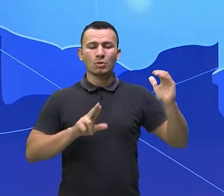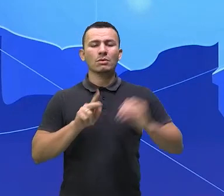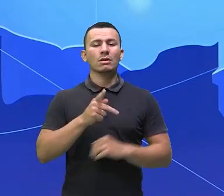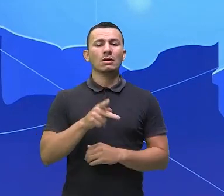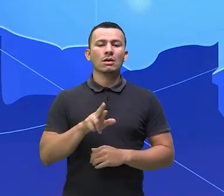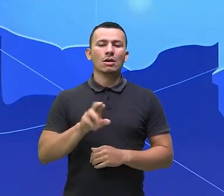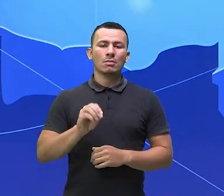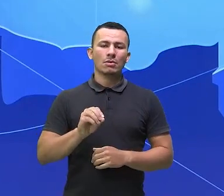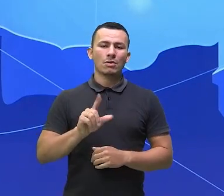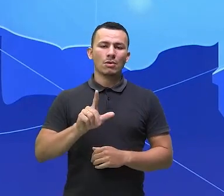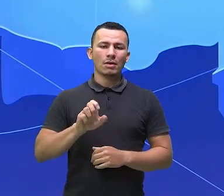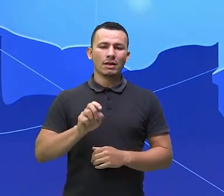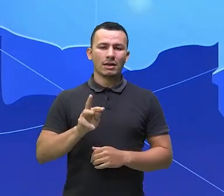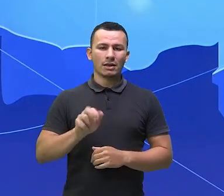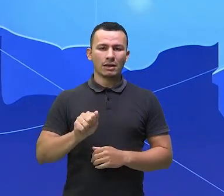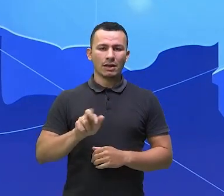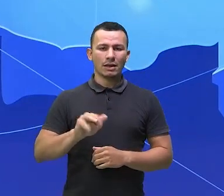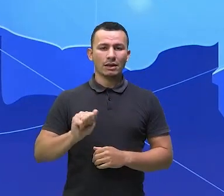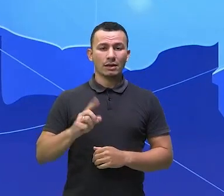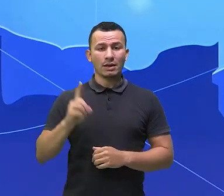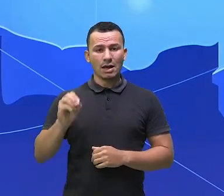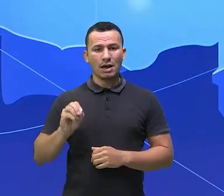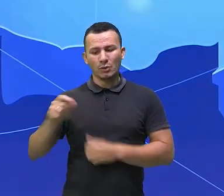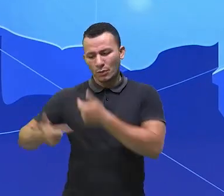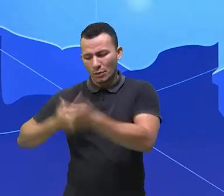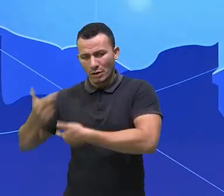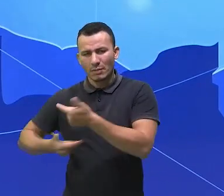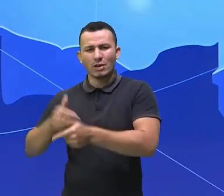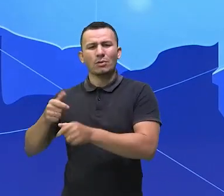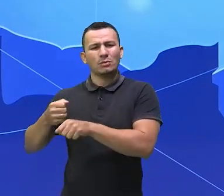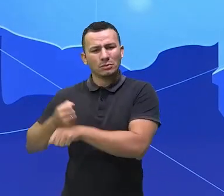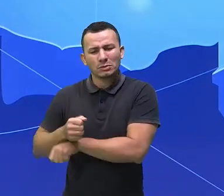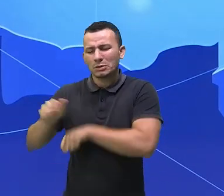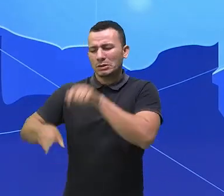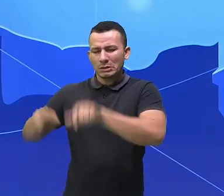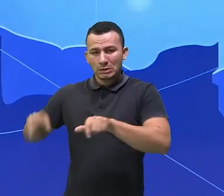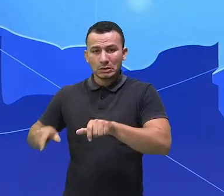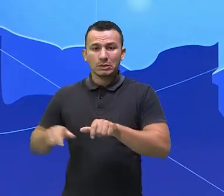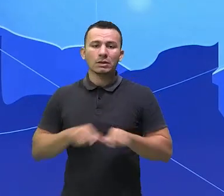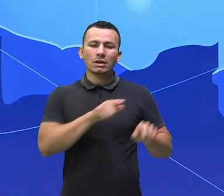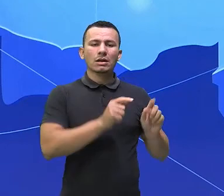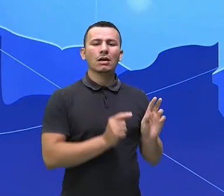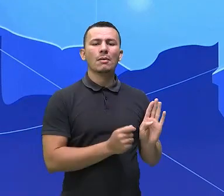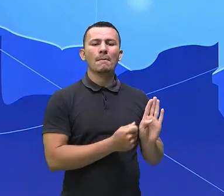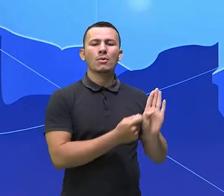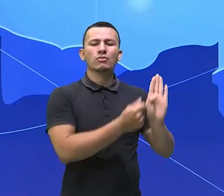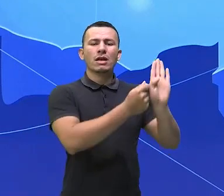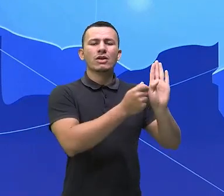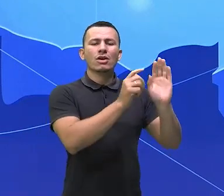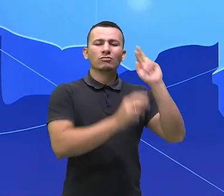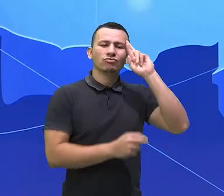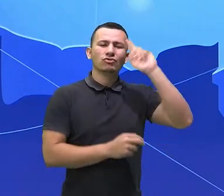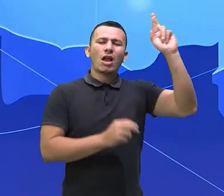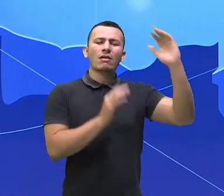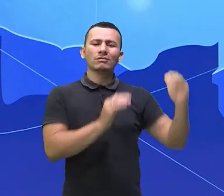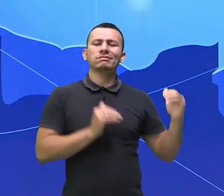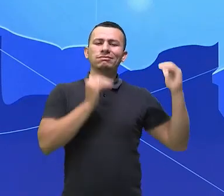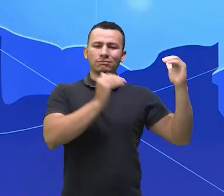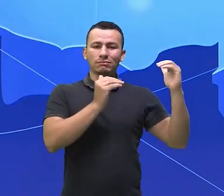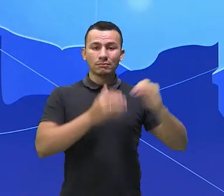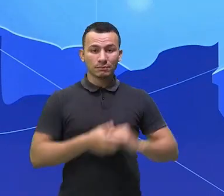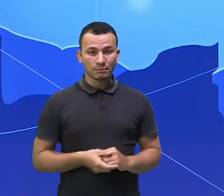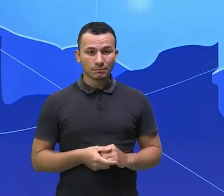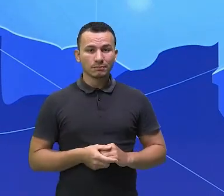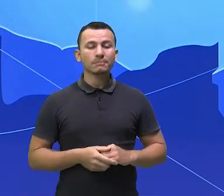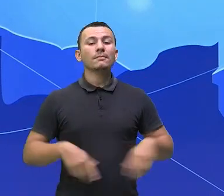proletariado, que são os trabalhadores, e burgueses, que são os donos dos meios de produção. Mas